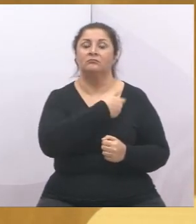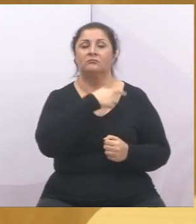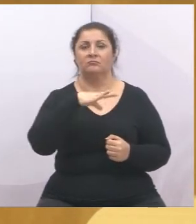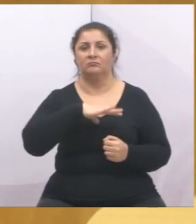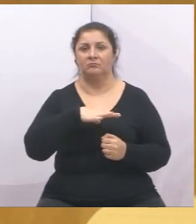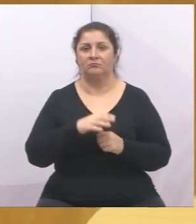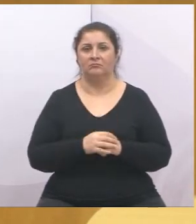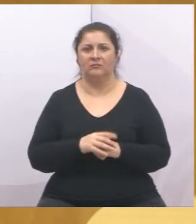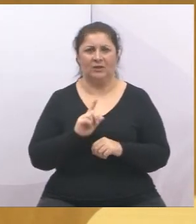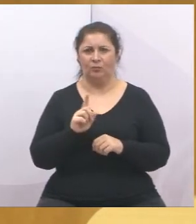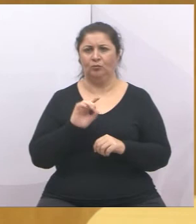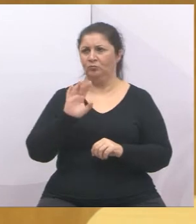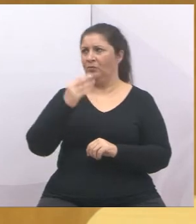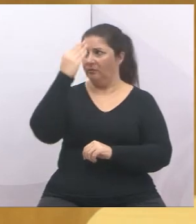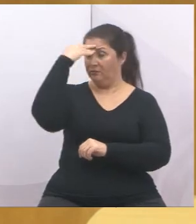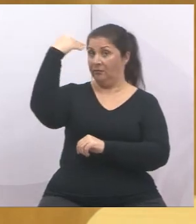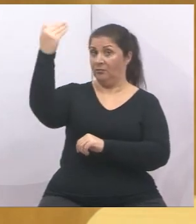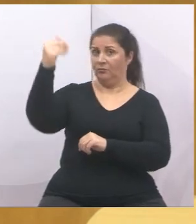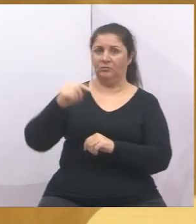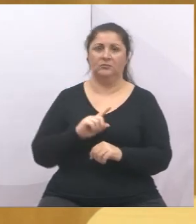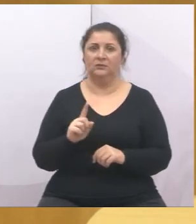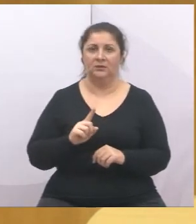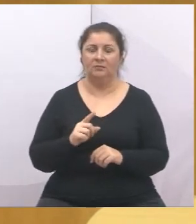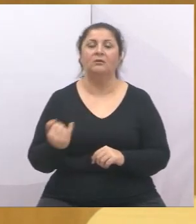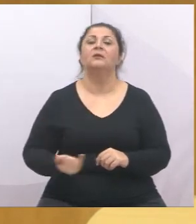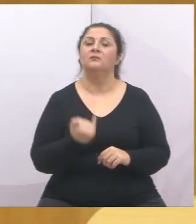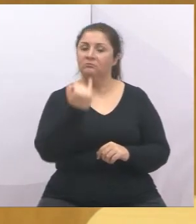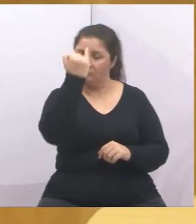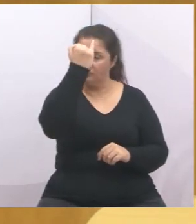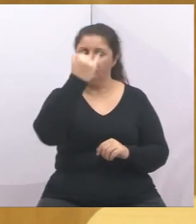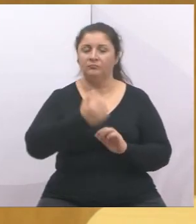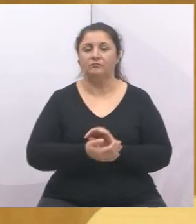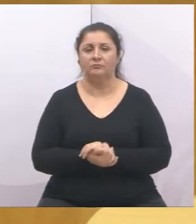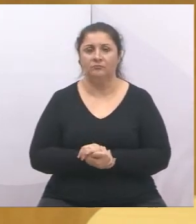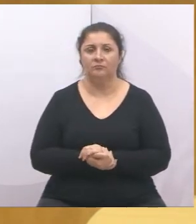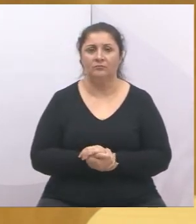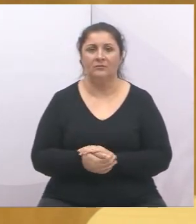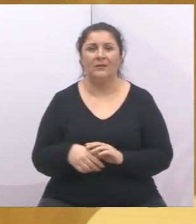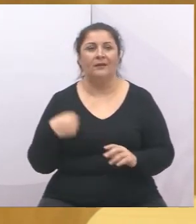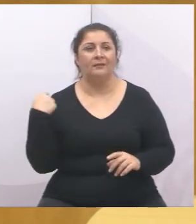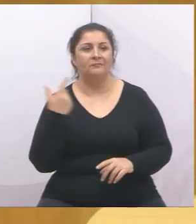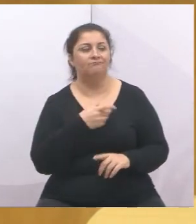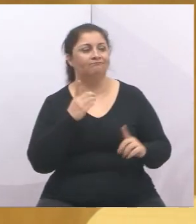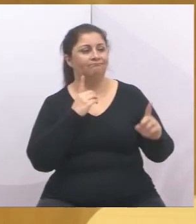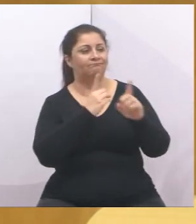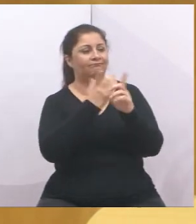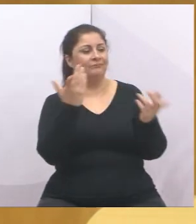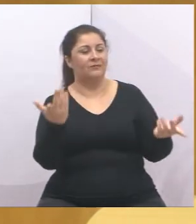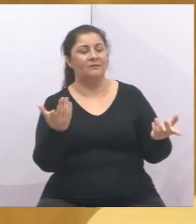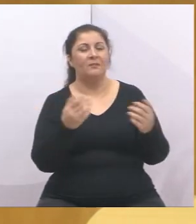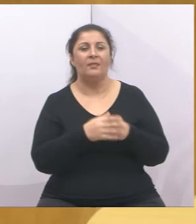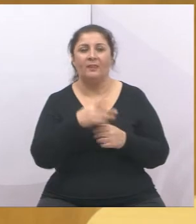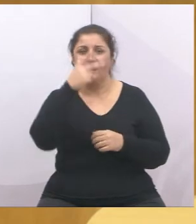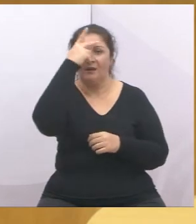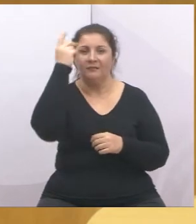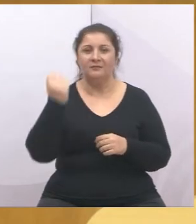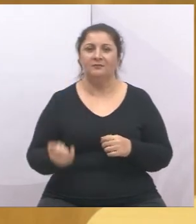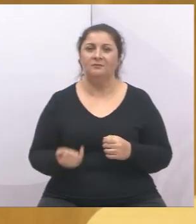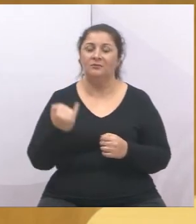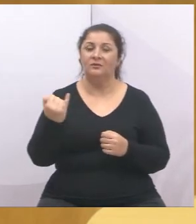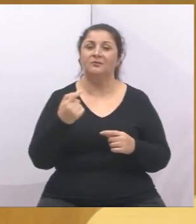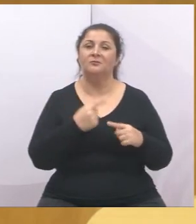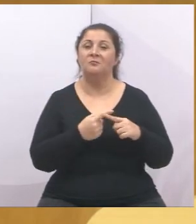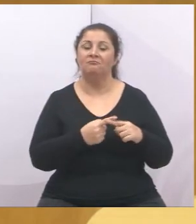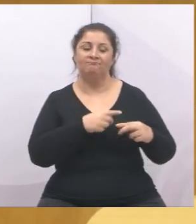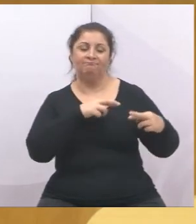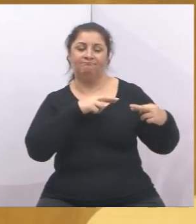foi só famoso, né? Ele importou para a cidade. E aí a gente descobre que uma pessoa é importante quando ela deixa um